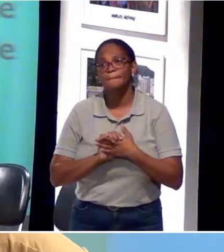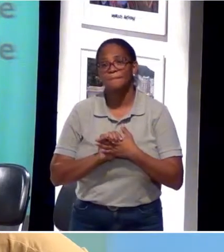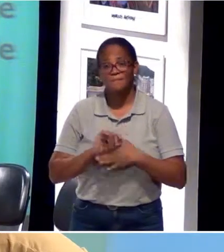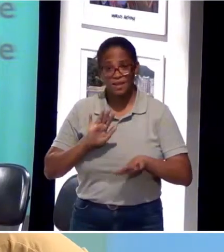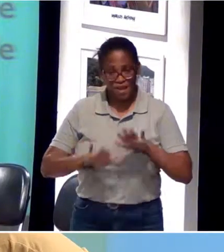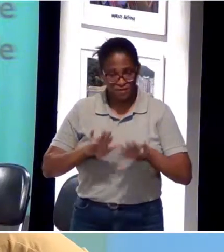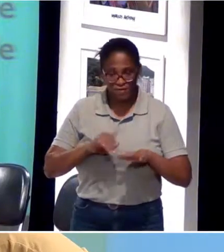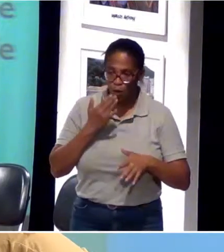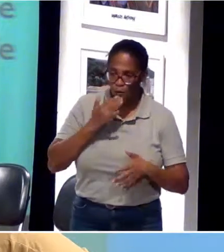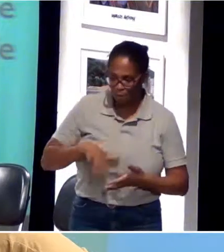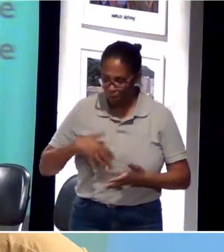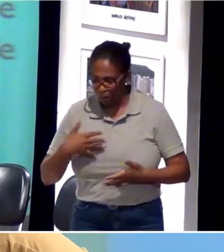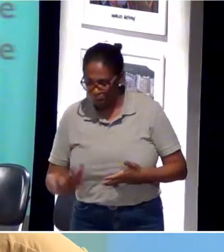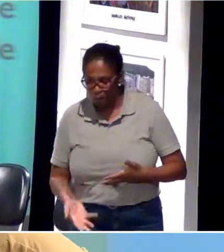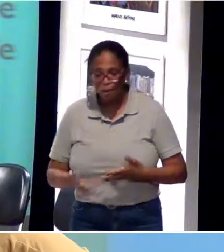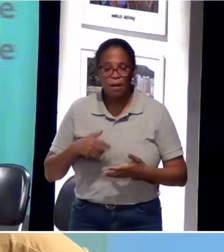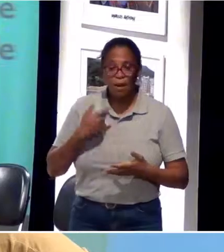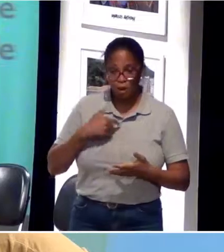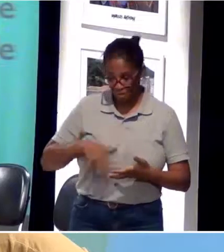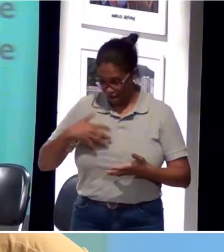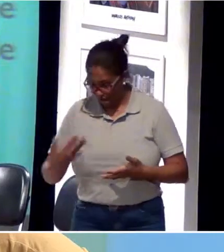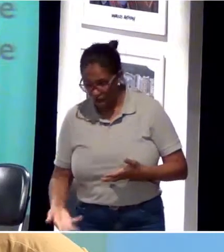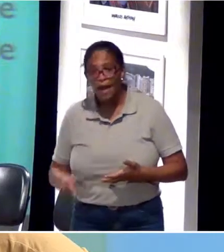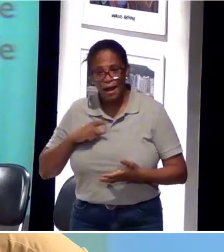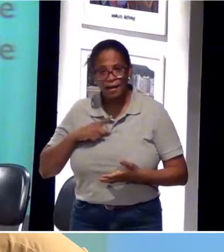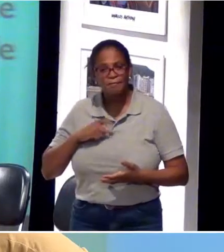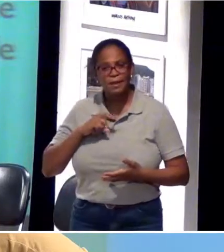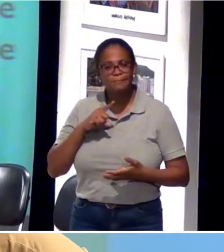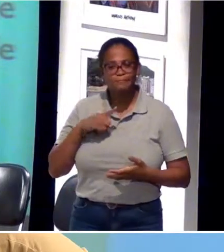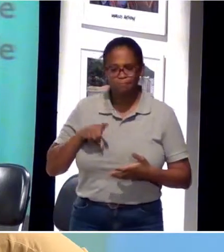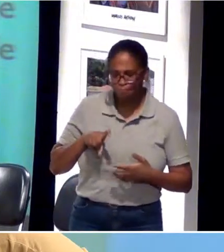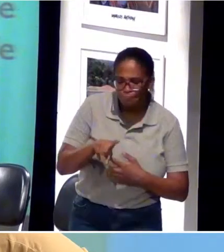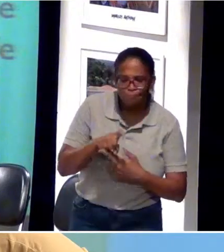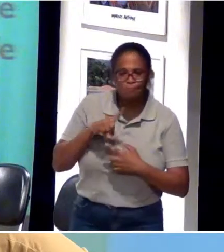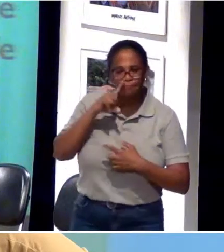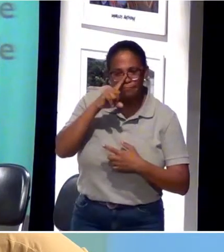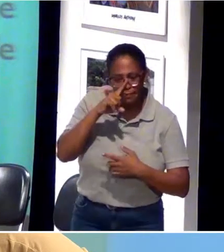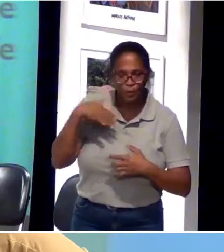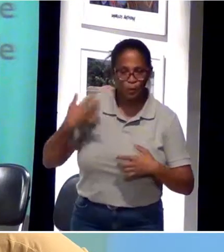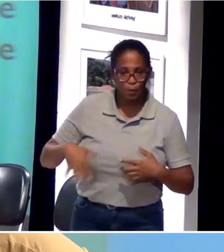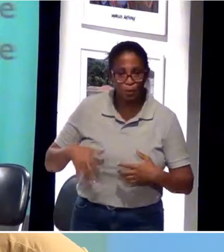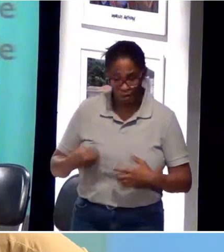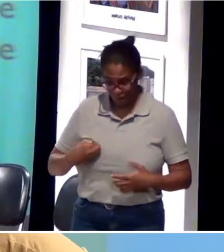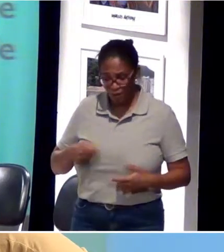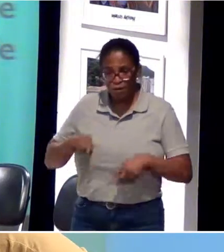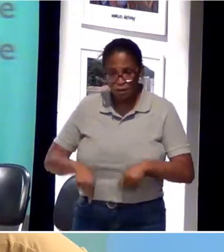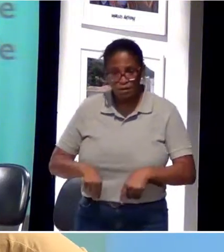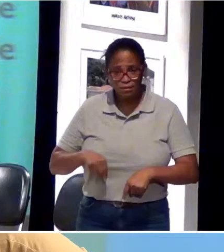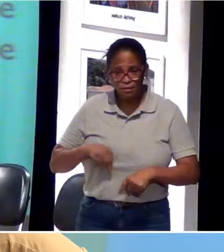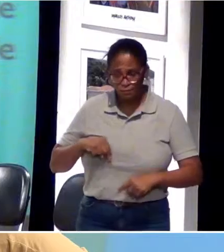a comida cai. Então, a chance de dar bicho é muito maior. Então, a gente está falando de adolescentes em